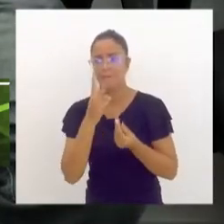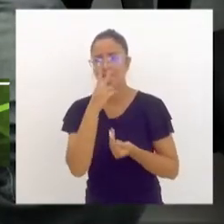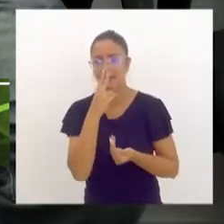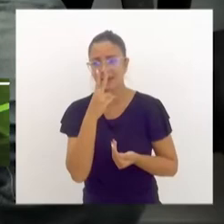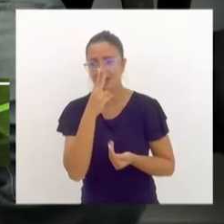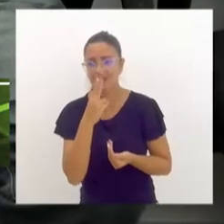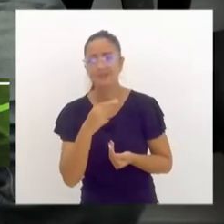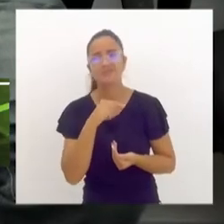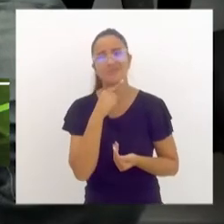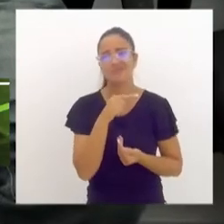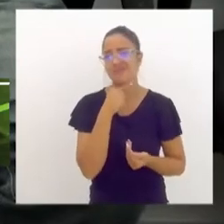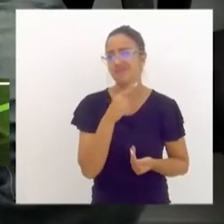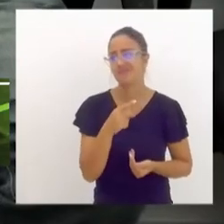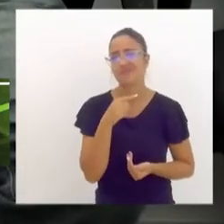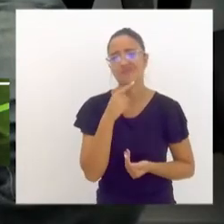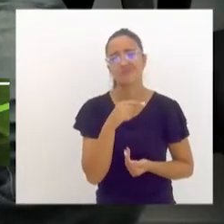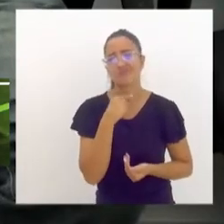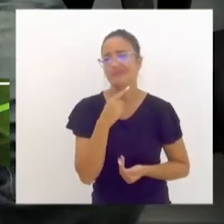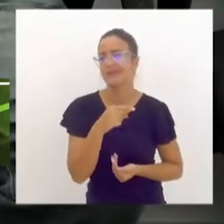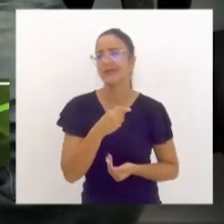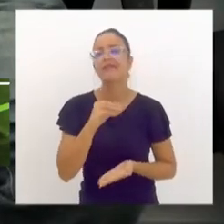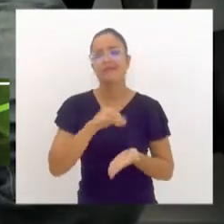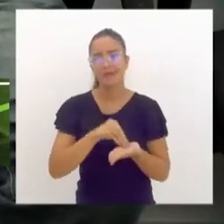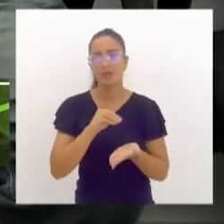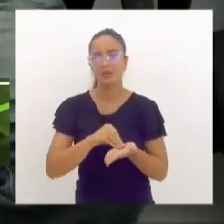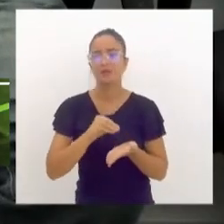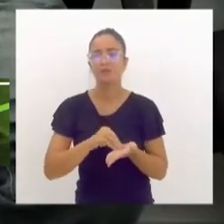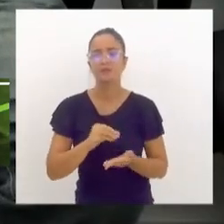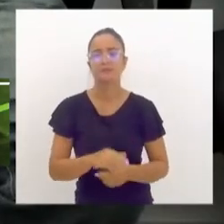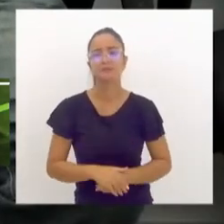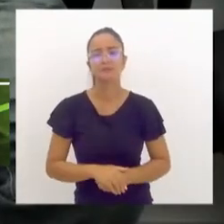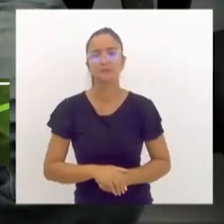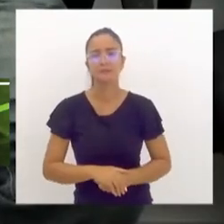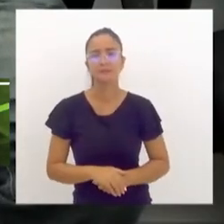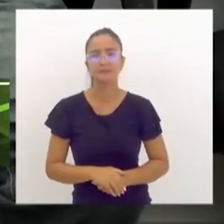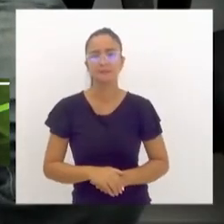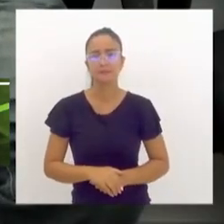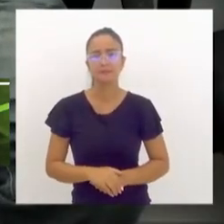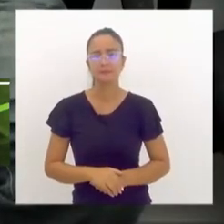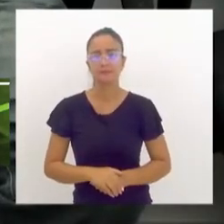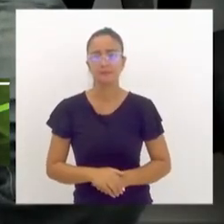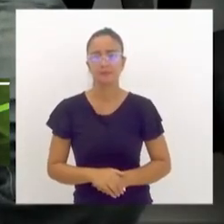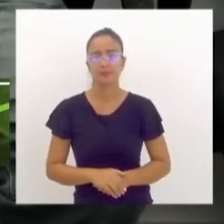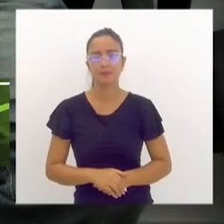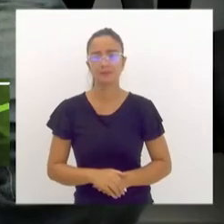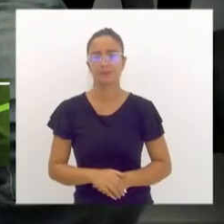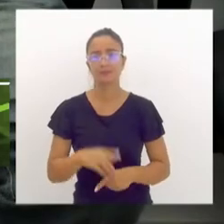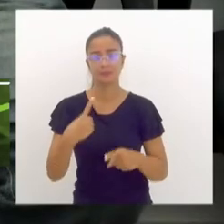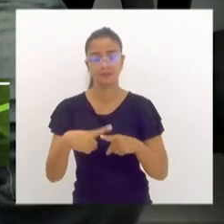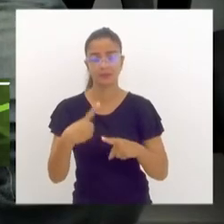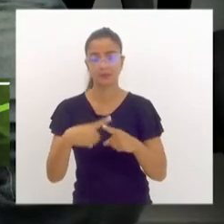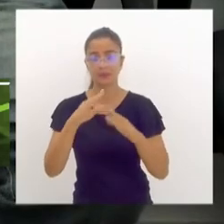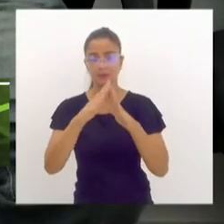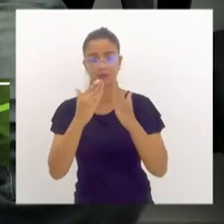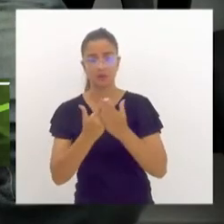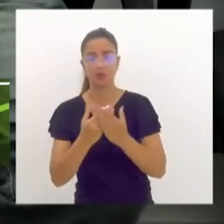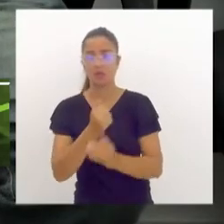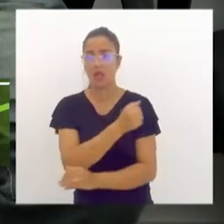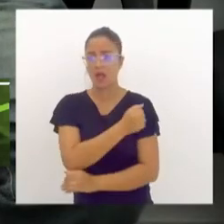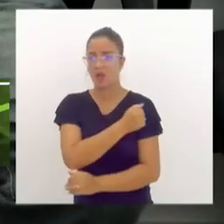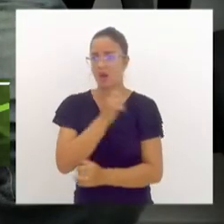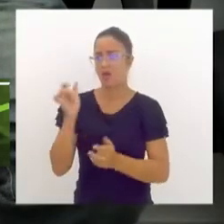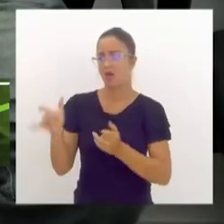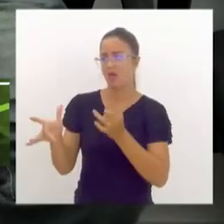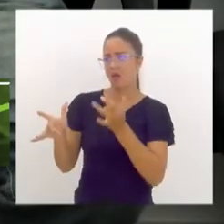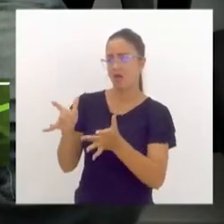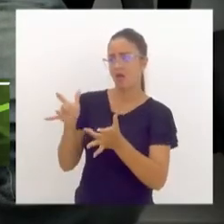gastos para que possa demandar, porque houve uma evasão escolar, porque o aluno sai